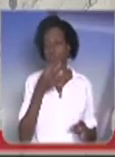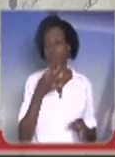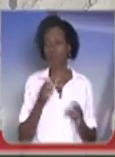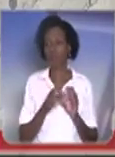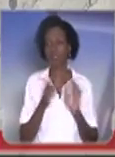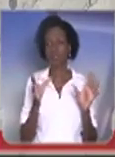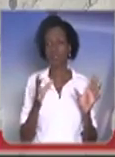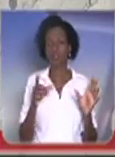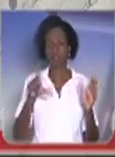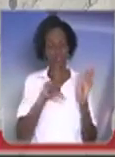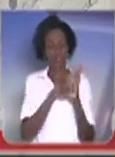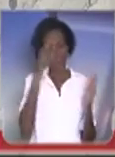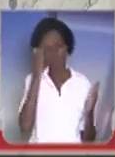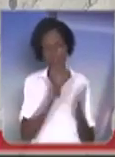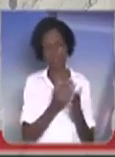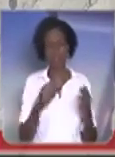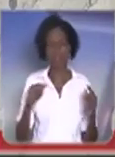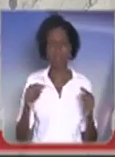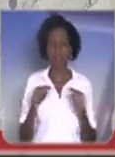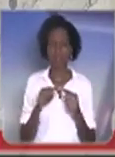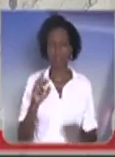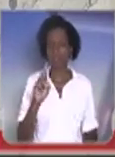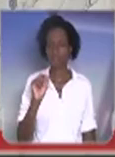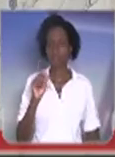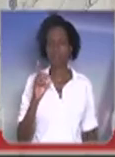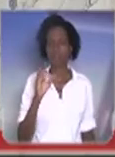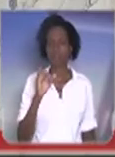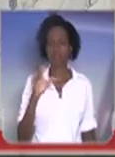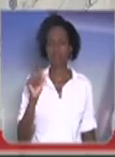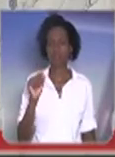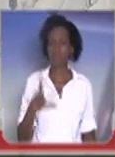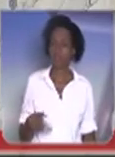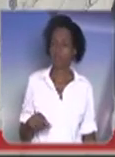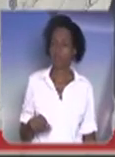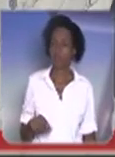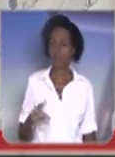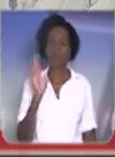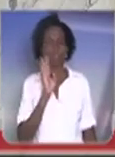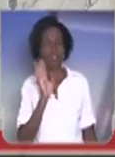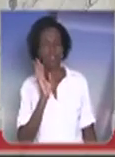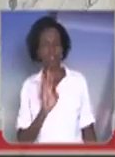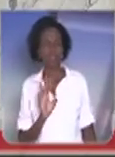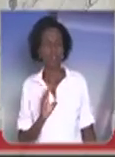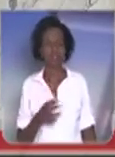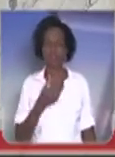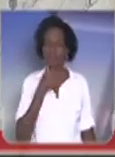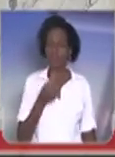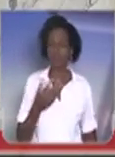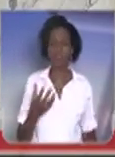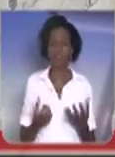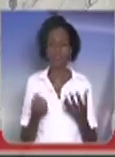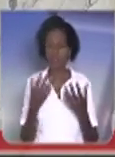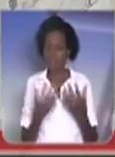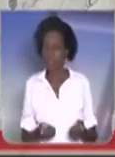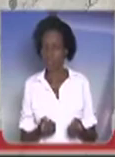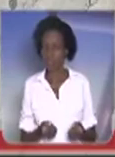interessante, né? Legal é aquele cara que dá um jeitinho para tudo, bacana é aquele cara que aceita fazer um bem bolado aqui, esse